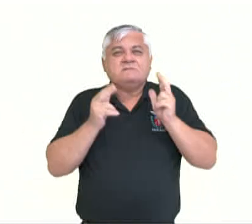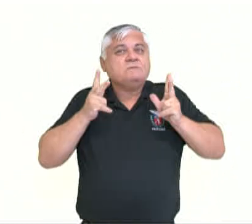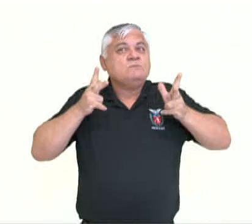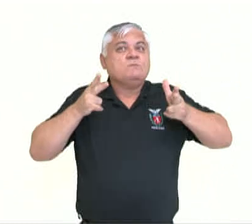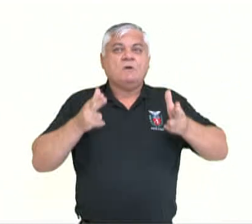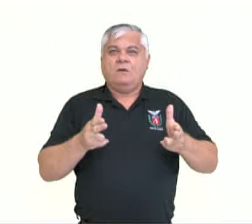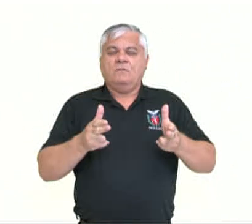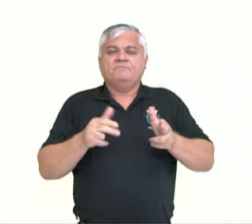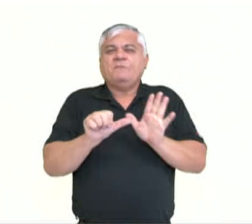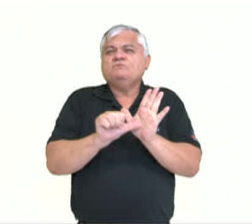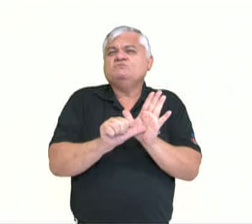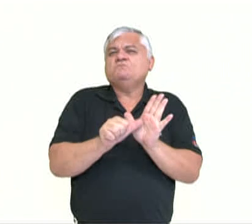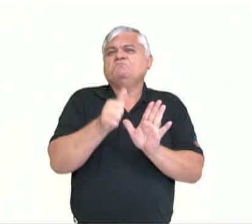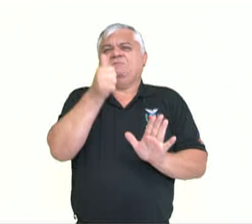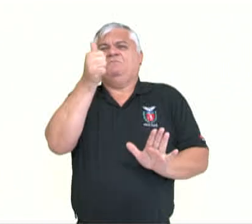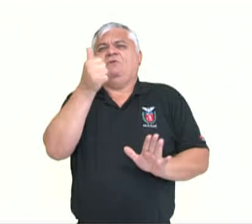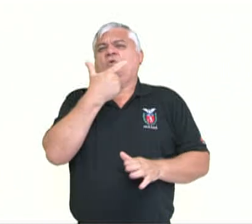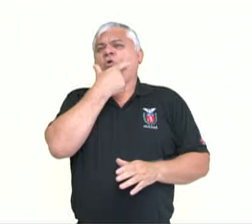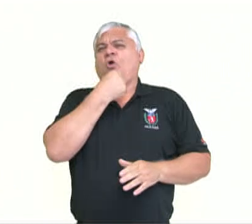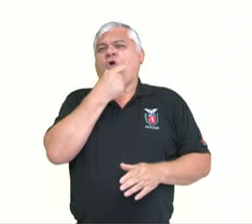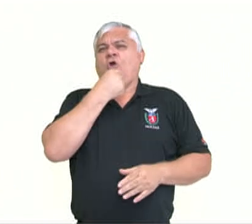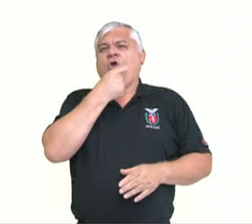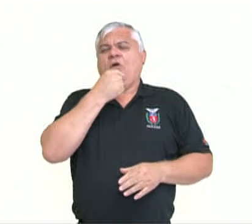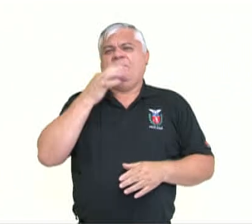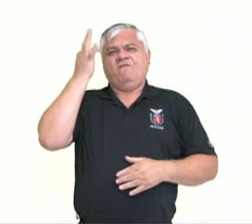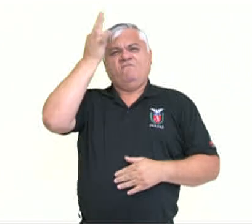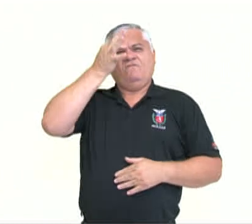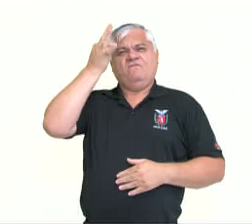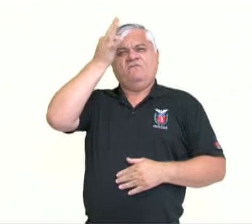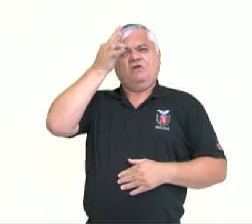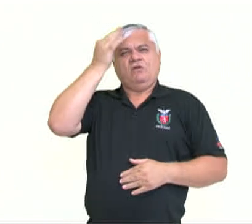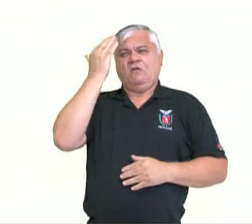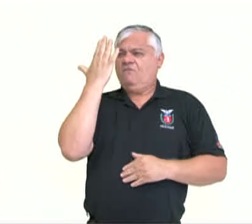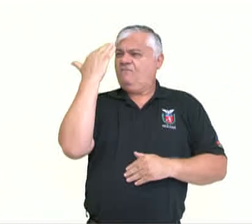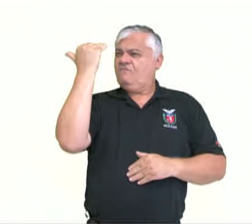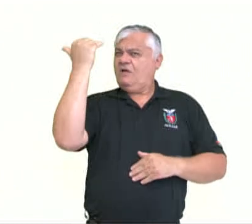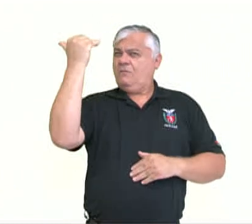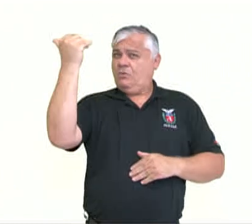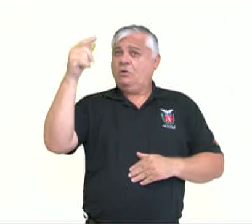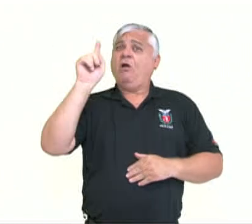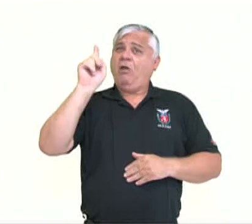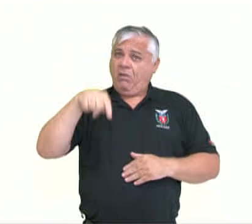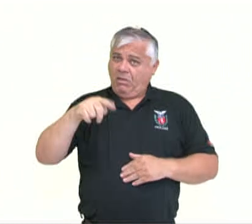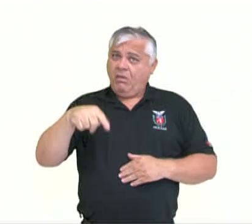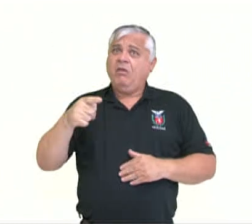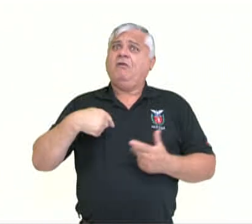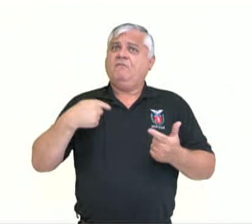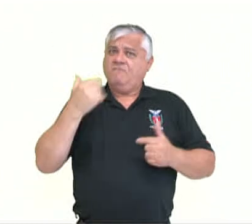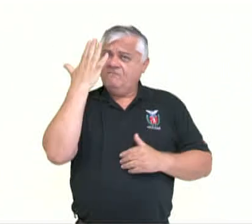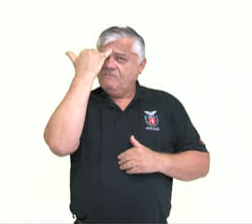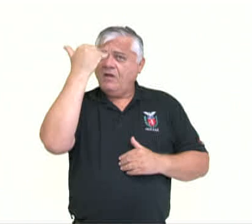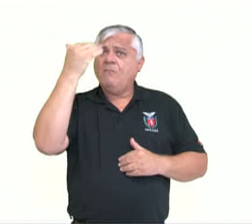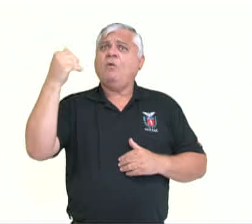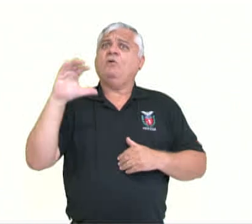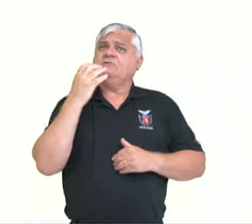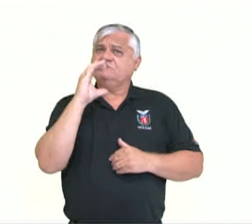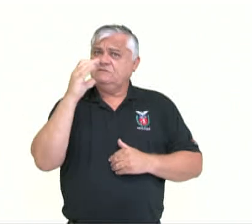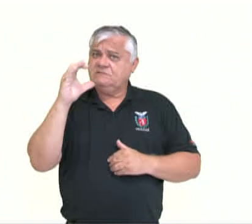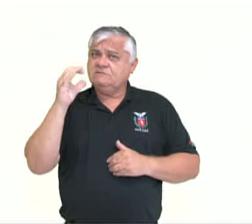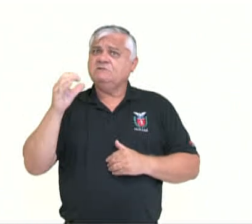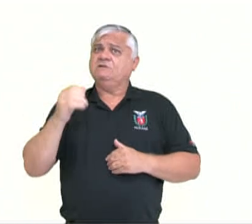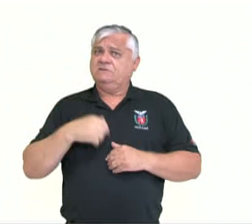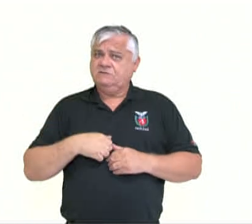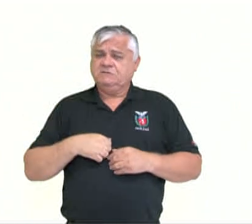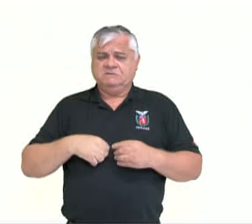primeiros filósofos eram também considerados aí grandes, são hoje, né, considerados grandes cientistas, eles que